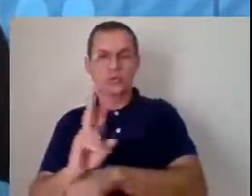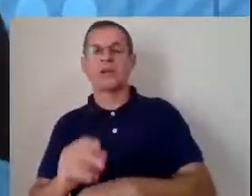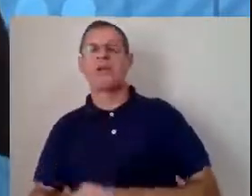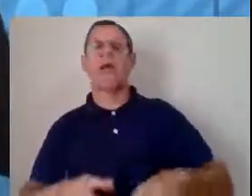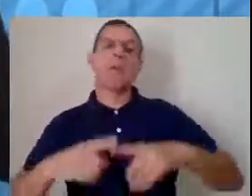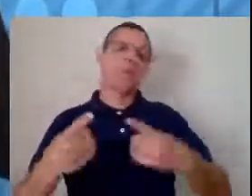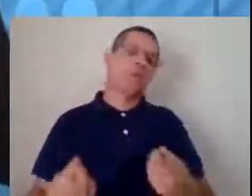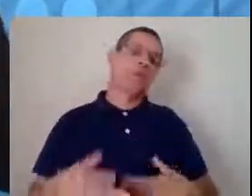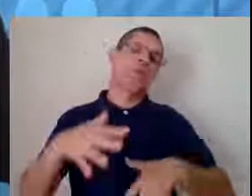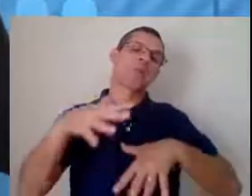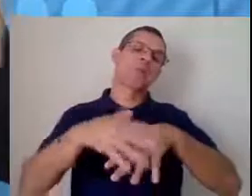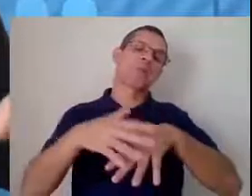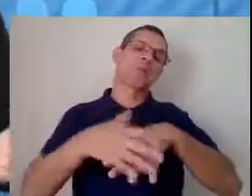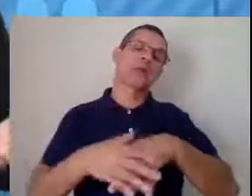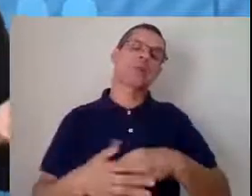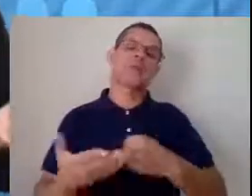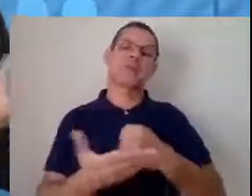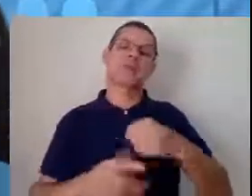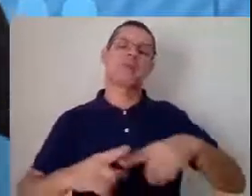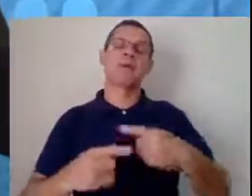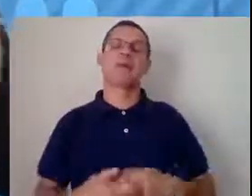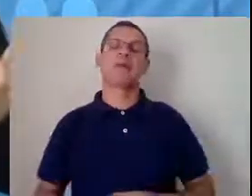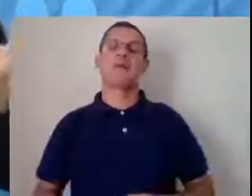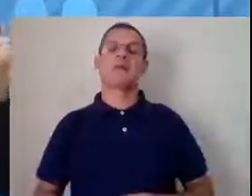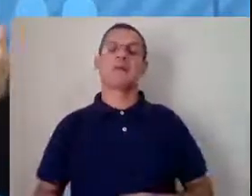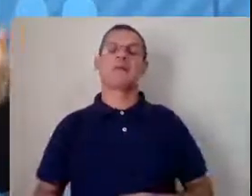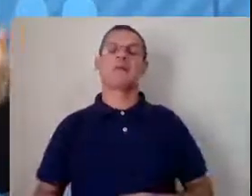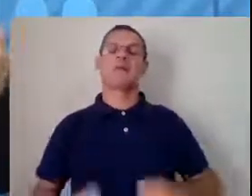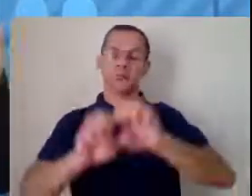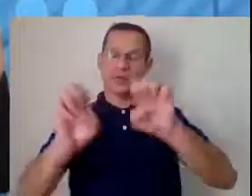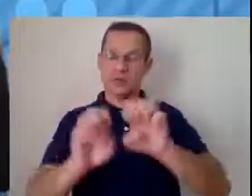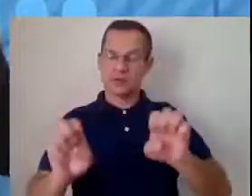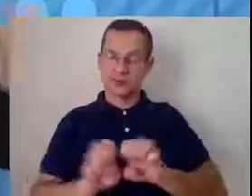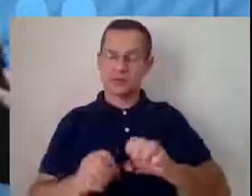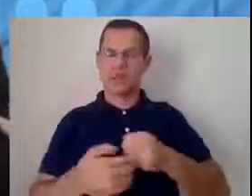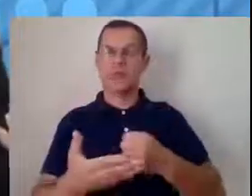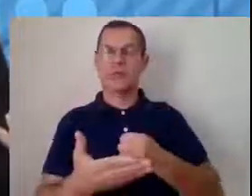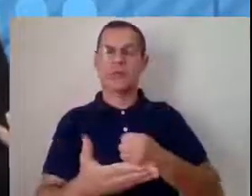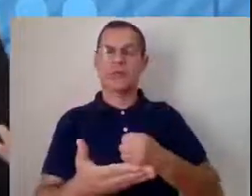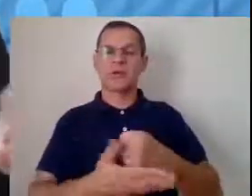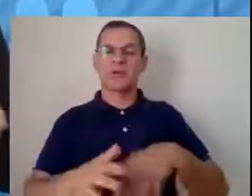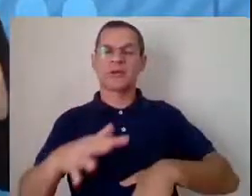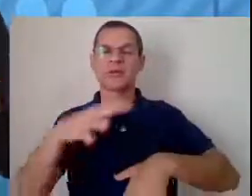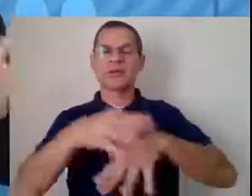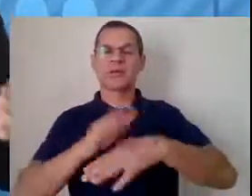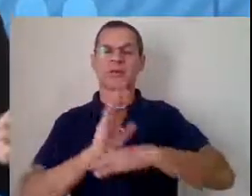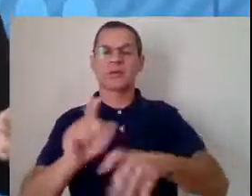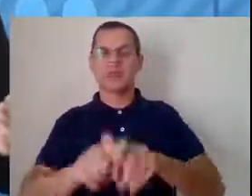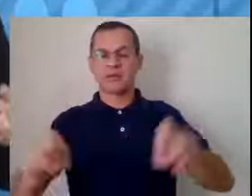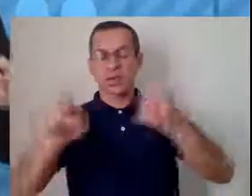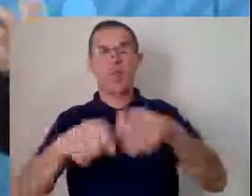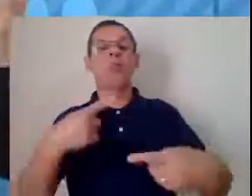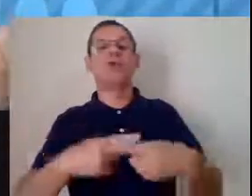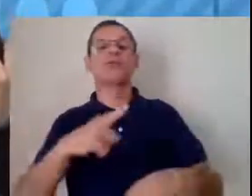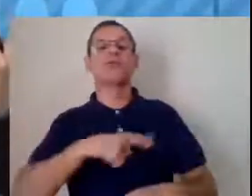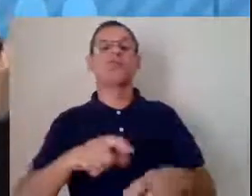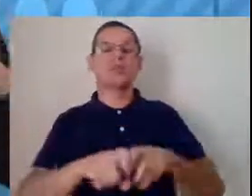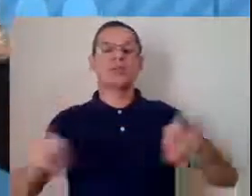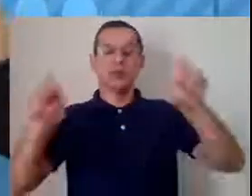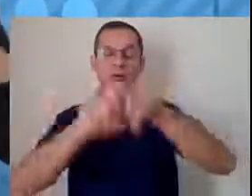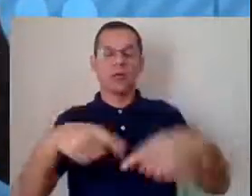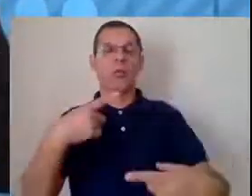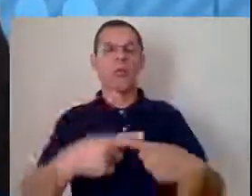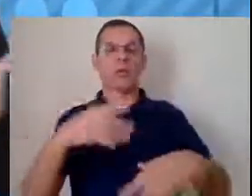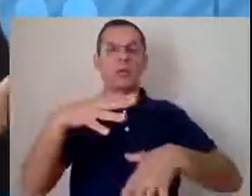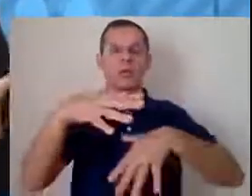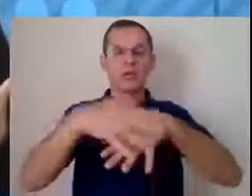Ah, mas é matemática pura. É uma parte da matemática que auxilia na computação. A computação também só existe porque